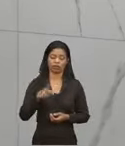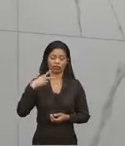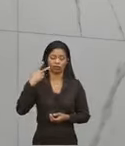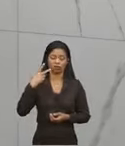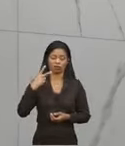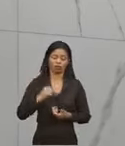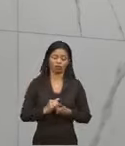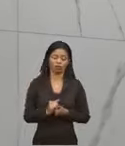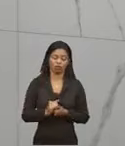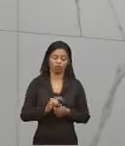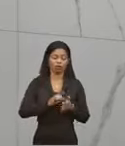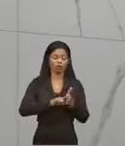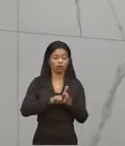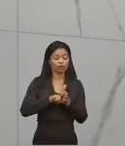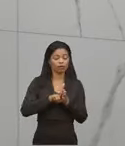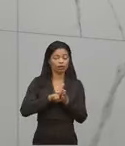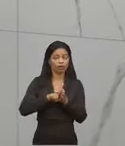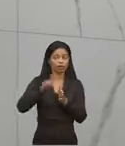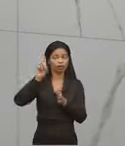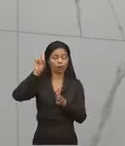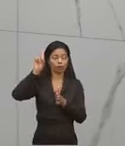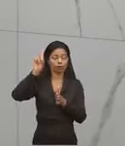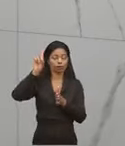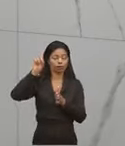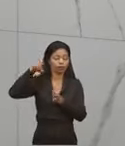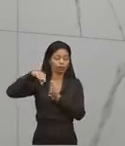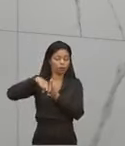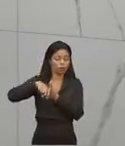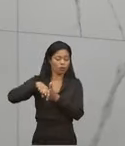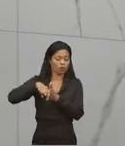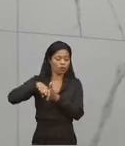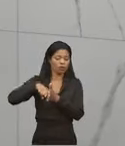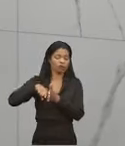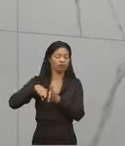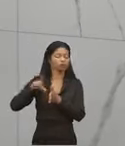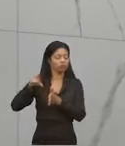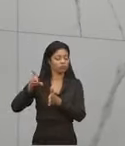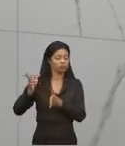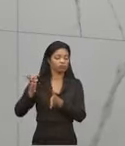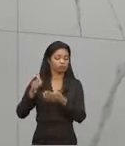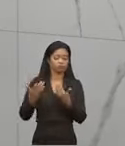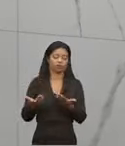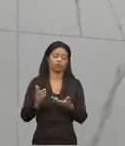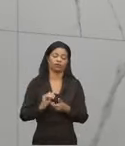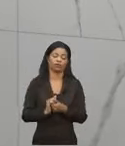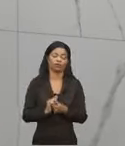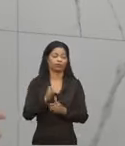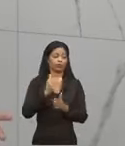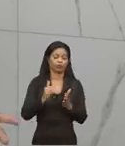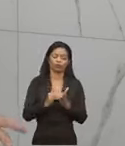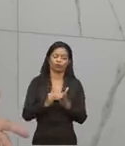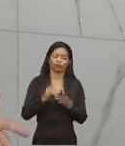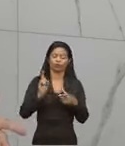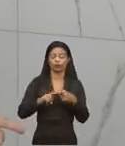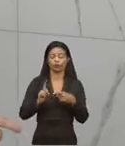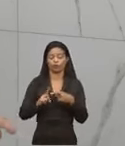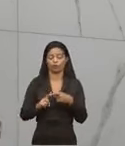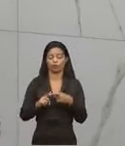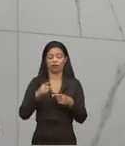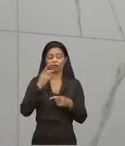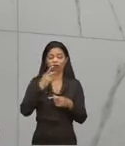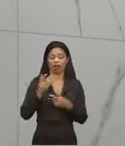aqui, se você toma um tropeço e cai ali, não foi à toa. Tudo tem um porquê. Falar com esses